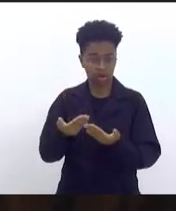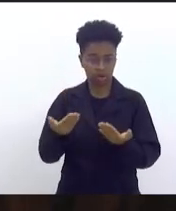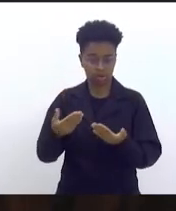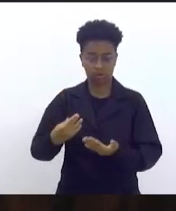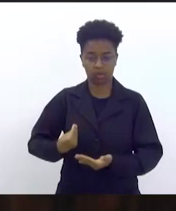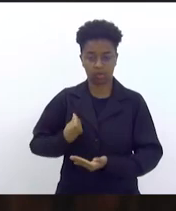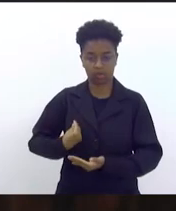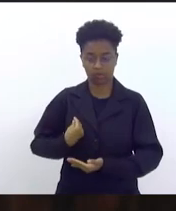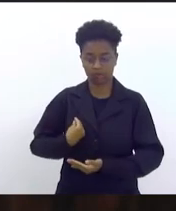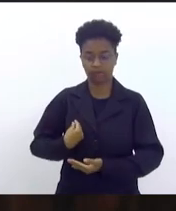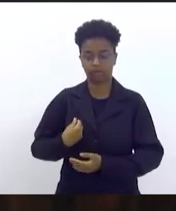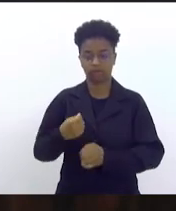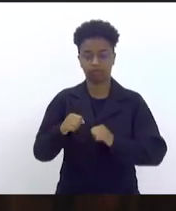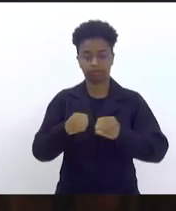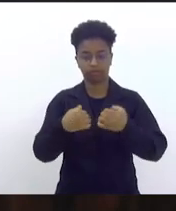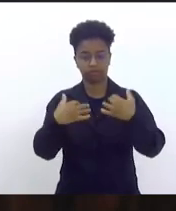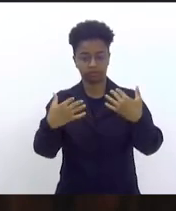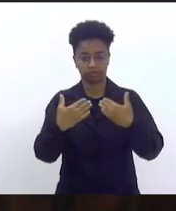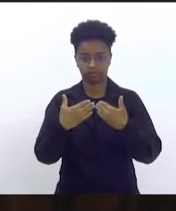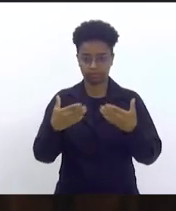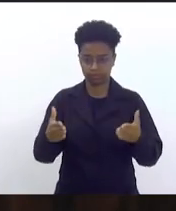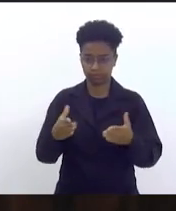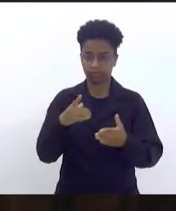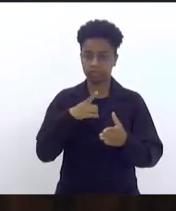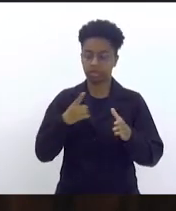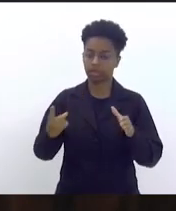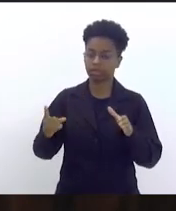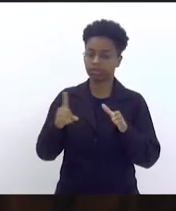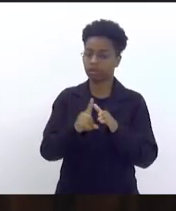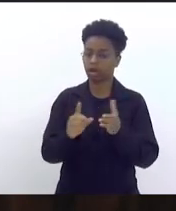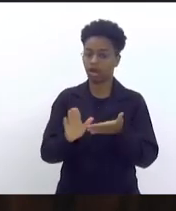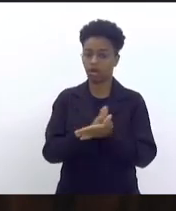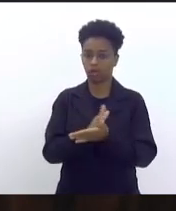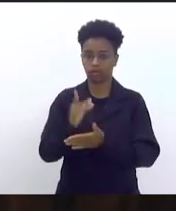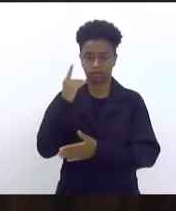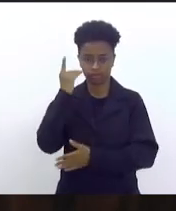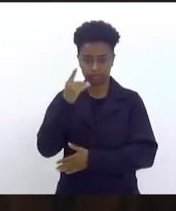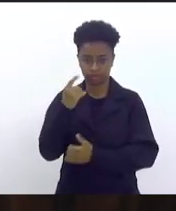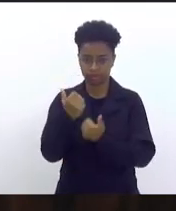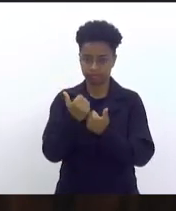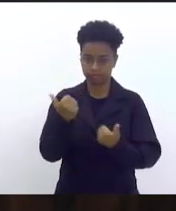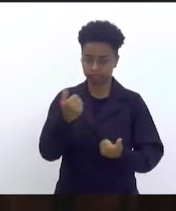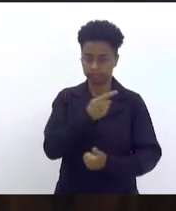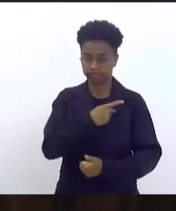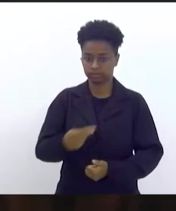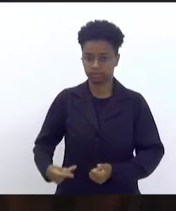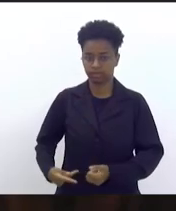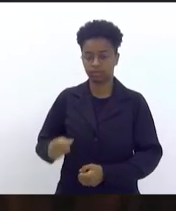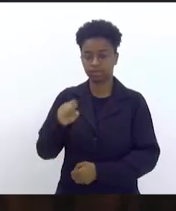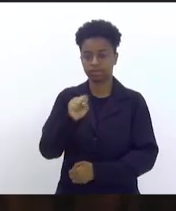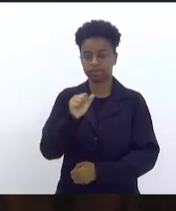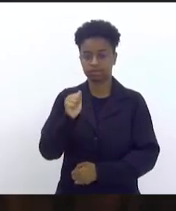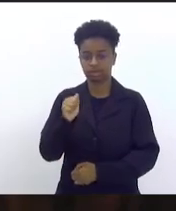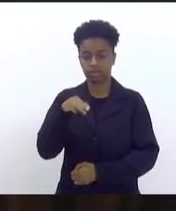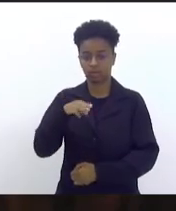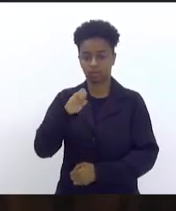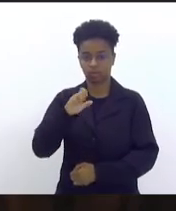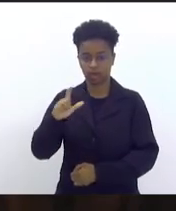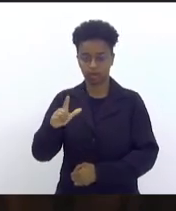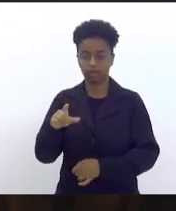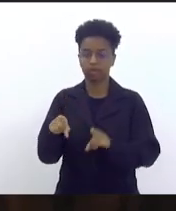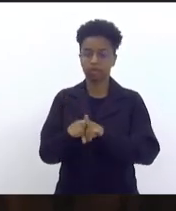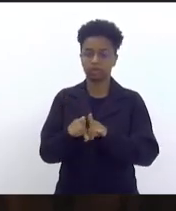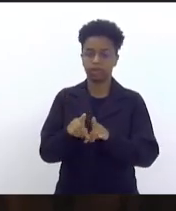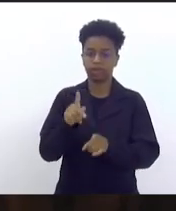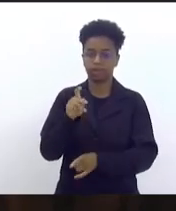esta comissão ela é composta para alguns deputados o nosso vice-presidente Deputado Samuel Malafaia deputado Pedro Ricardo